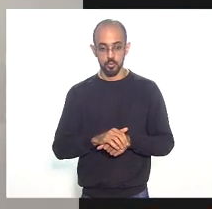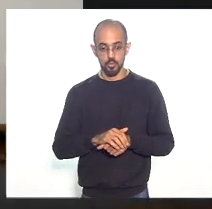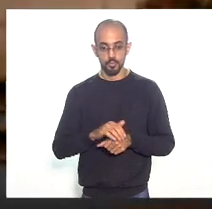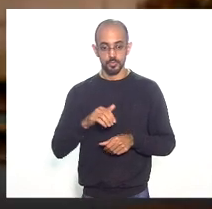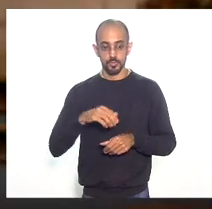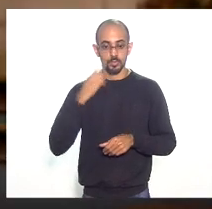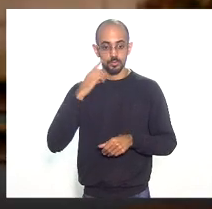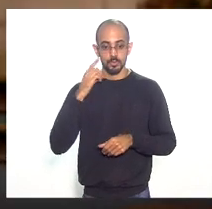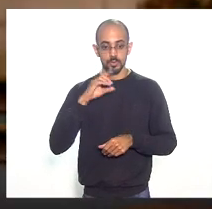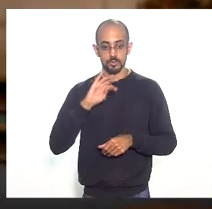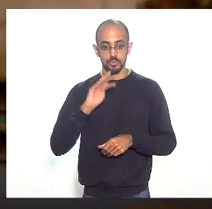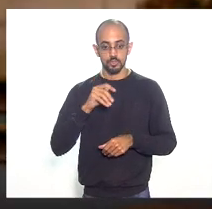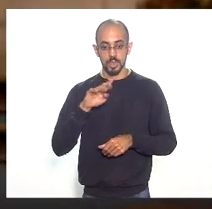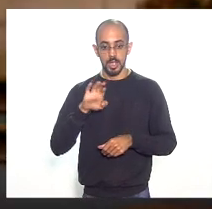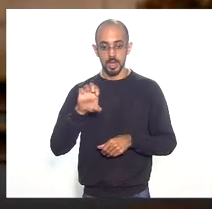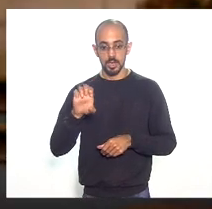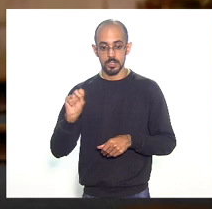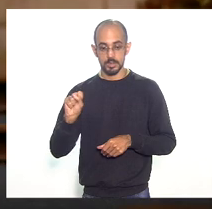Batista.